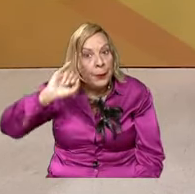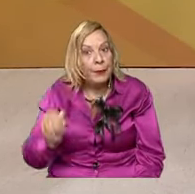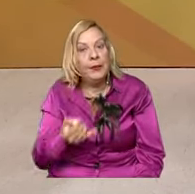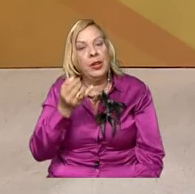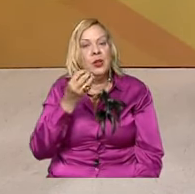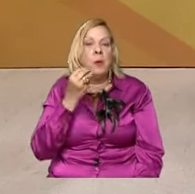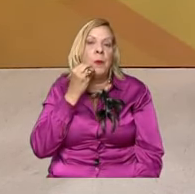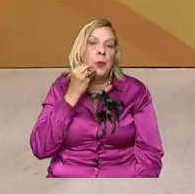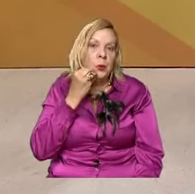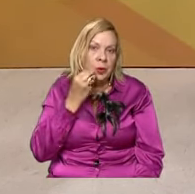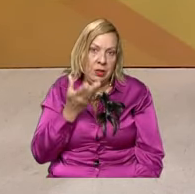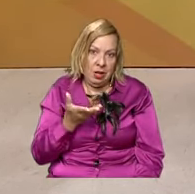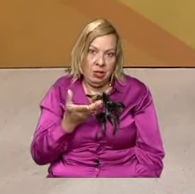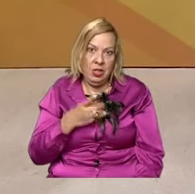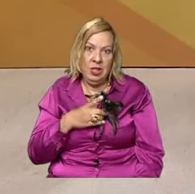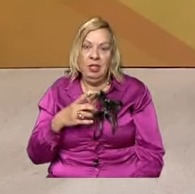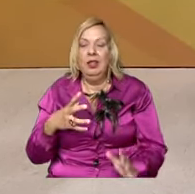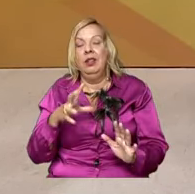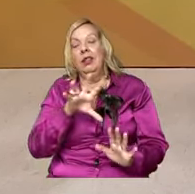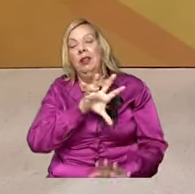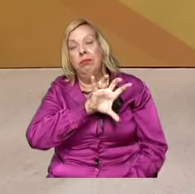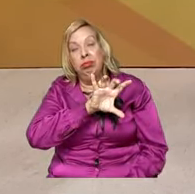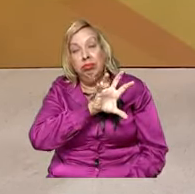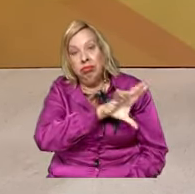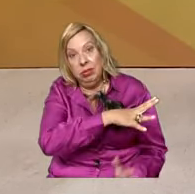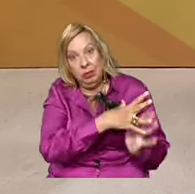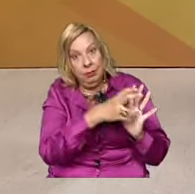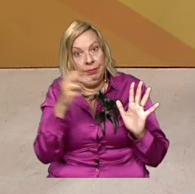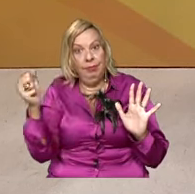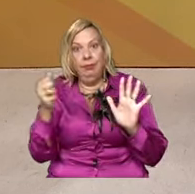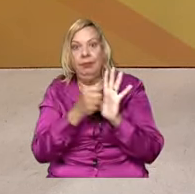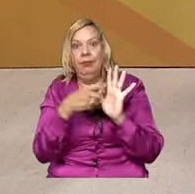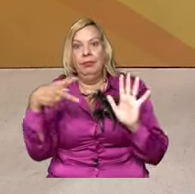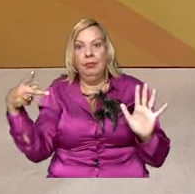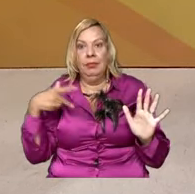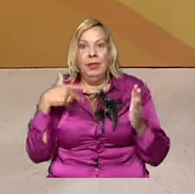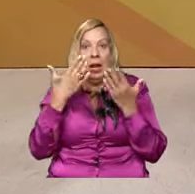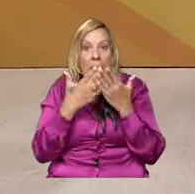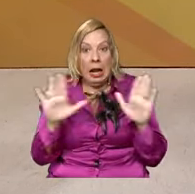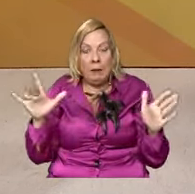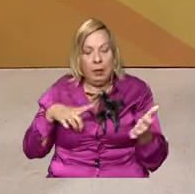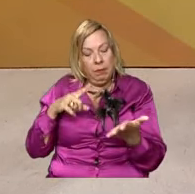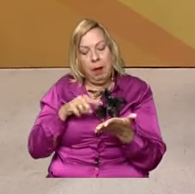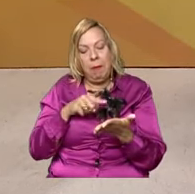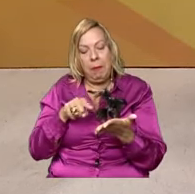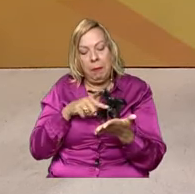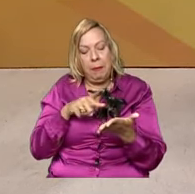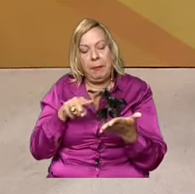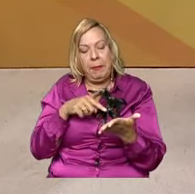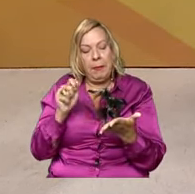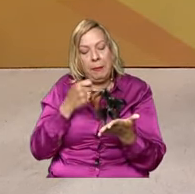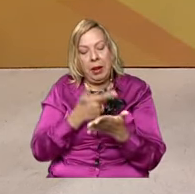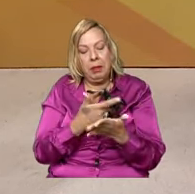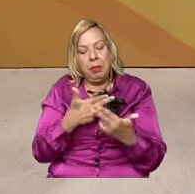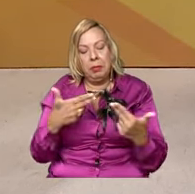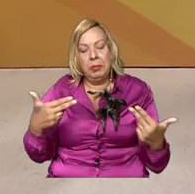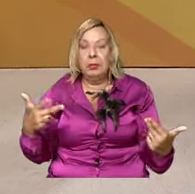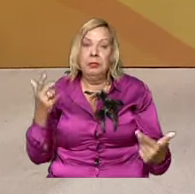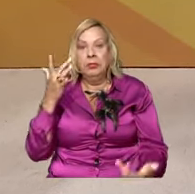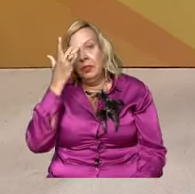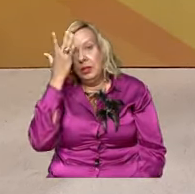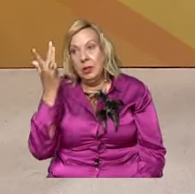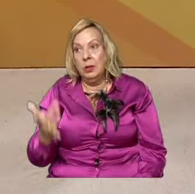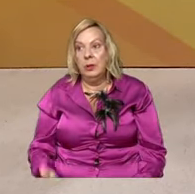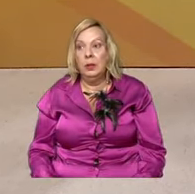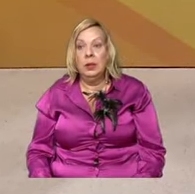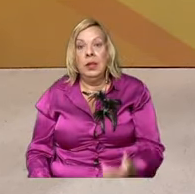Code espera por você. Aponta a câmera do celular, garanta seu título para concorrer a Super Prêmio. Sabe quanto tá, ó, semana que vem? Tá